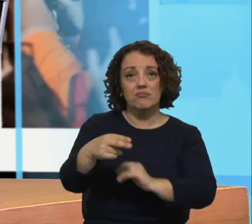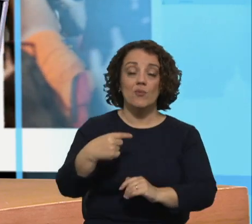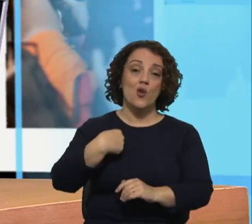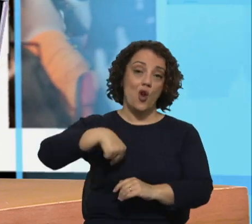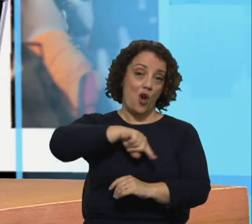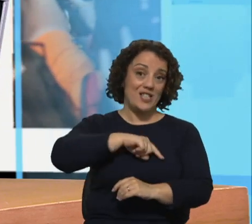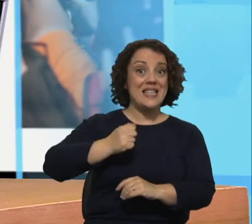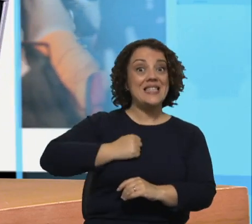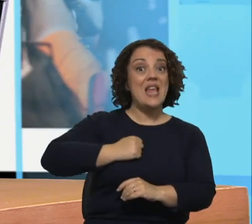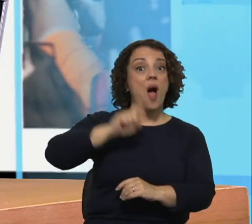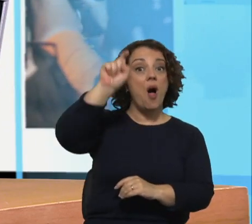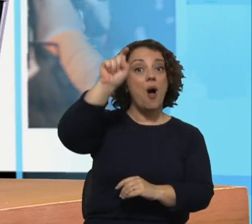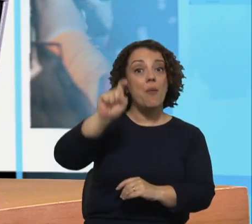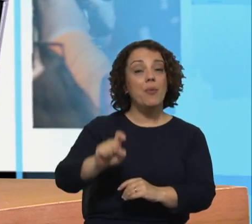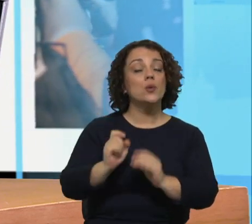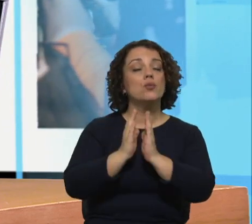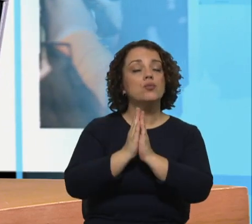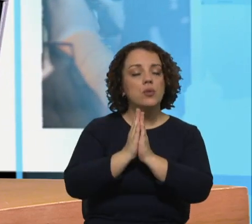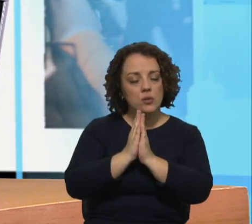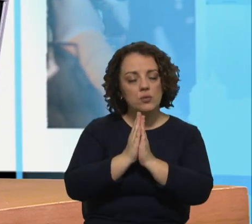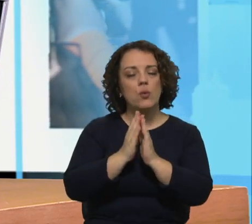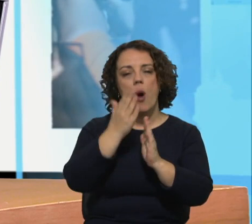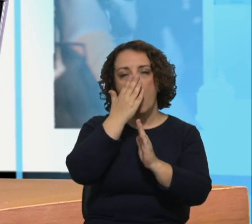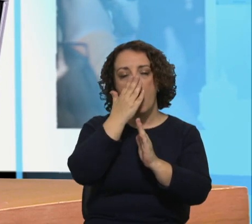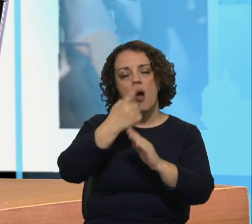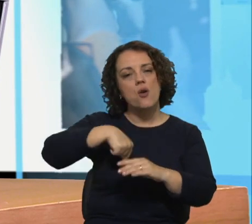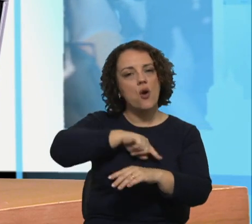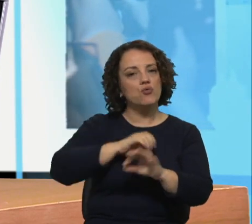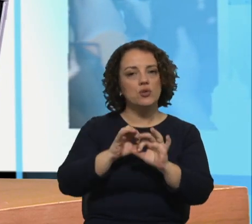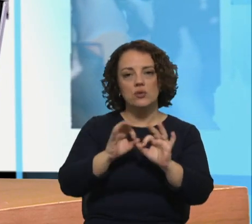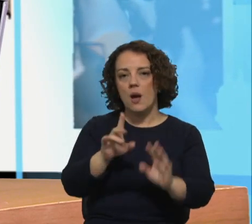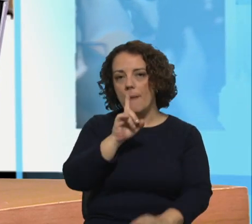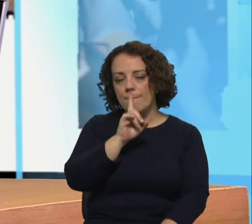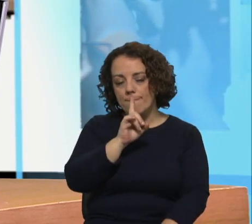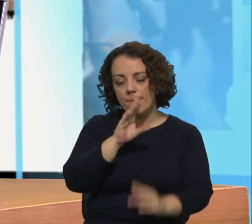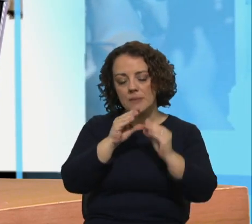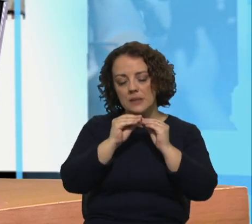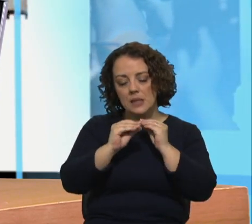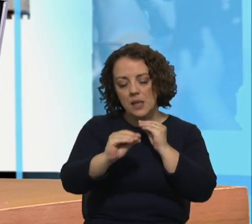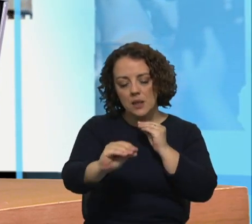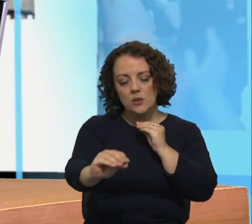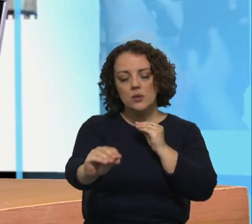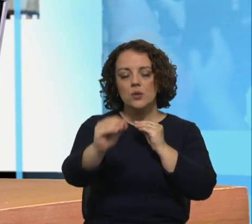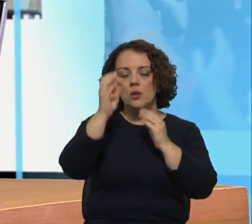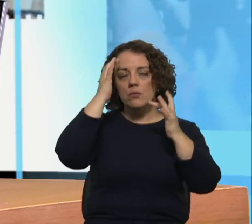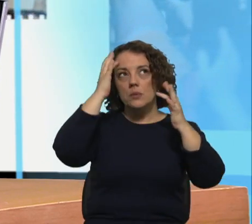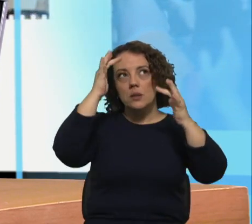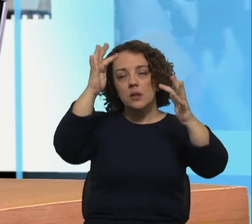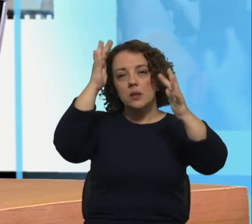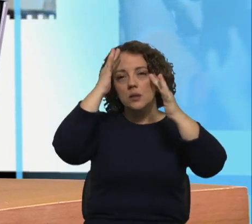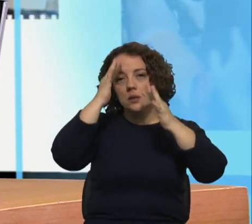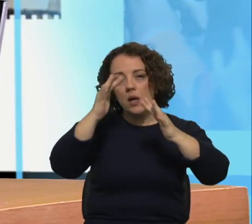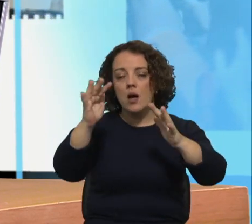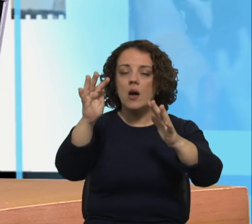Santo. É um tempo do longo silêncio, o tempo da meditação, o tempo de contemplar o